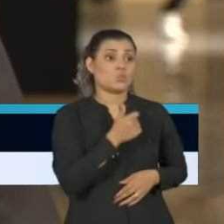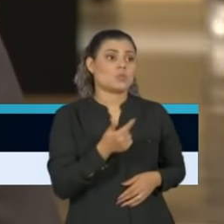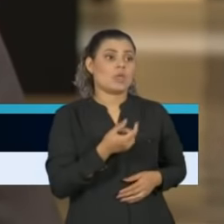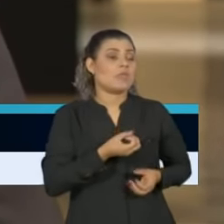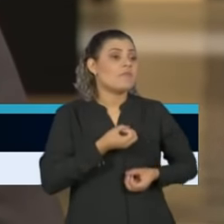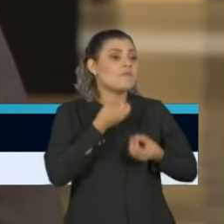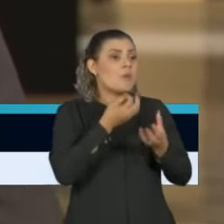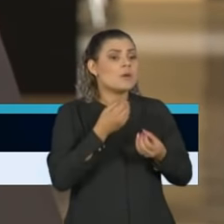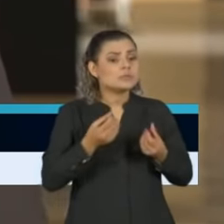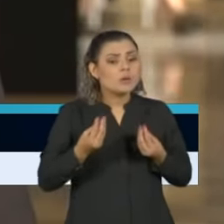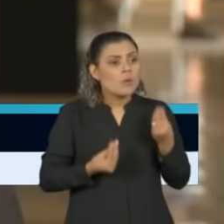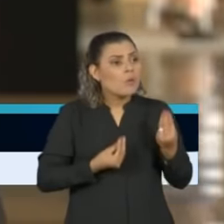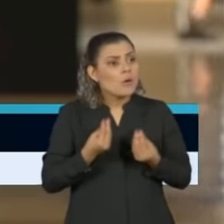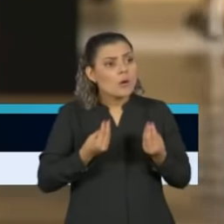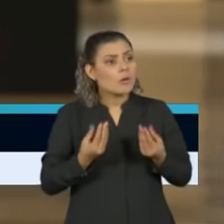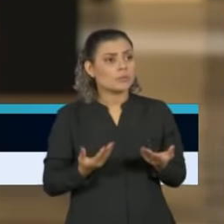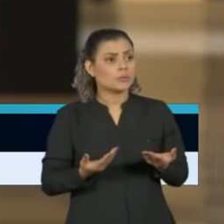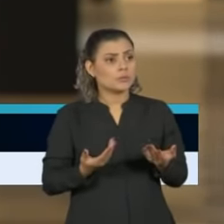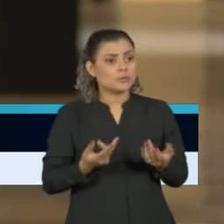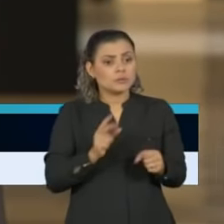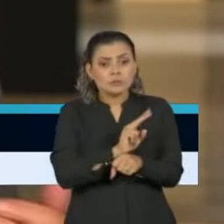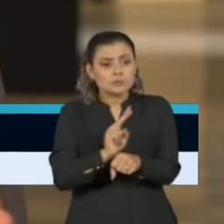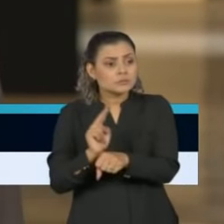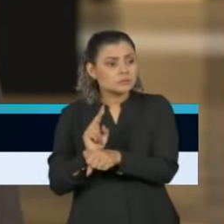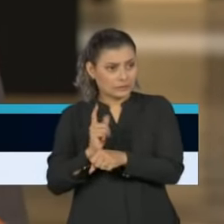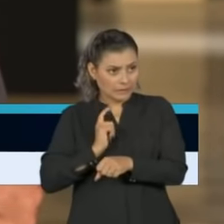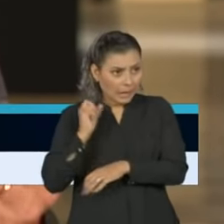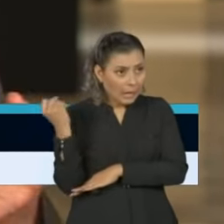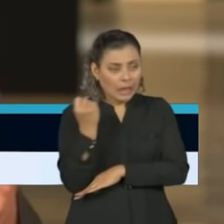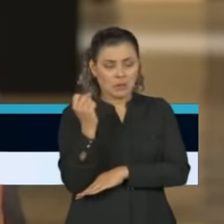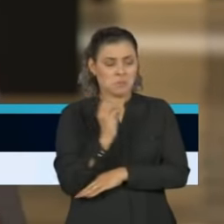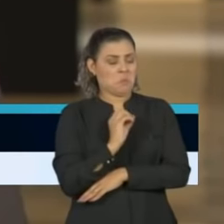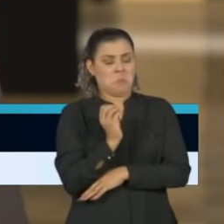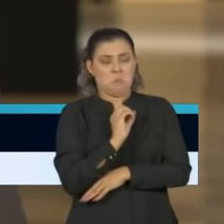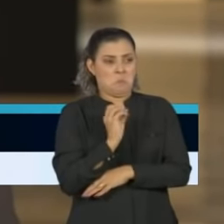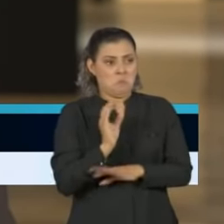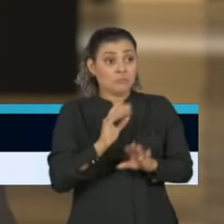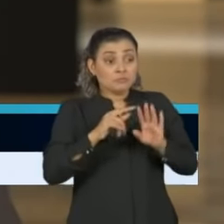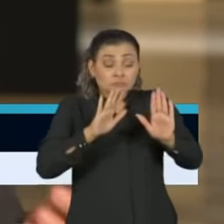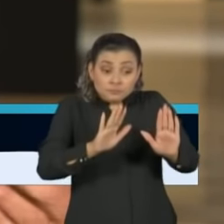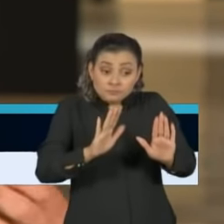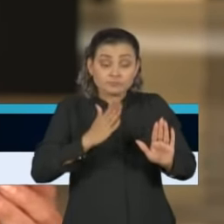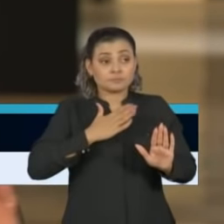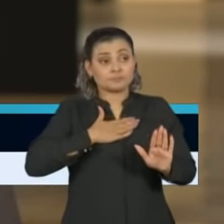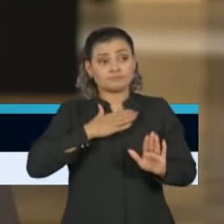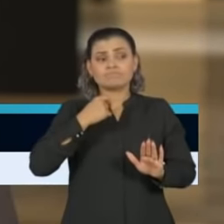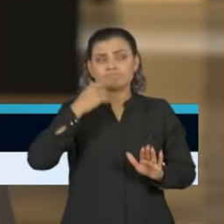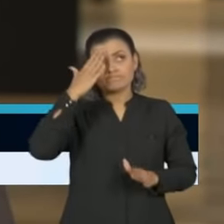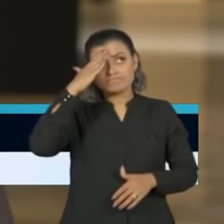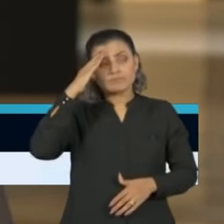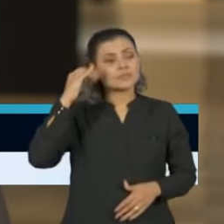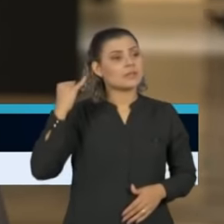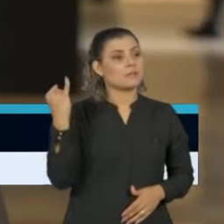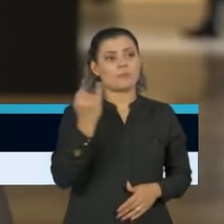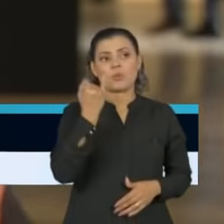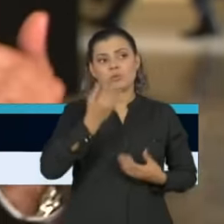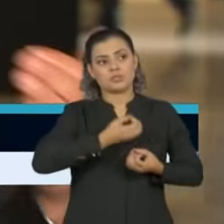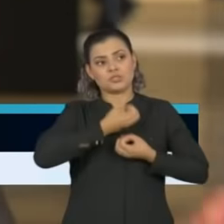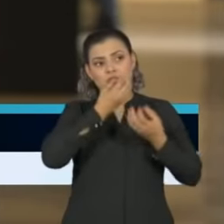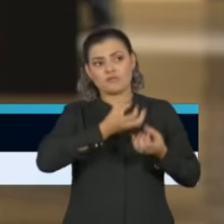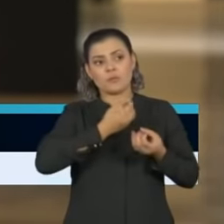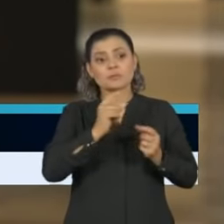do dia a dia da saúde suplementar a respeito de gravidade. Mas eu discuto muito a importância desse dado, por conta